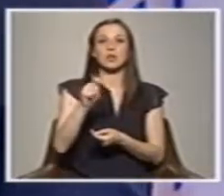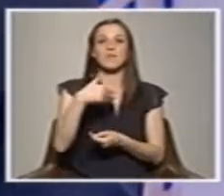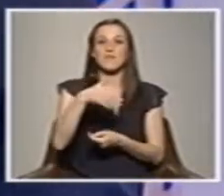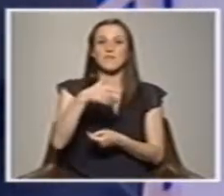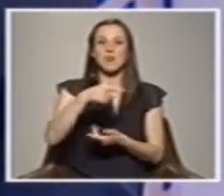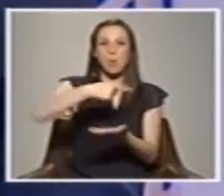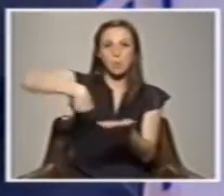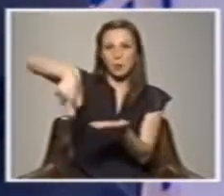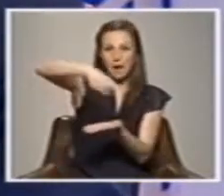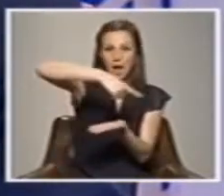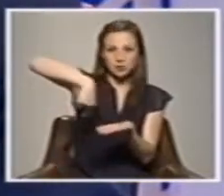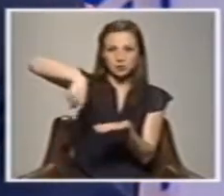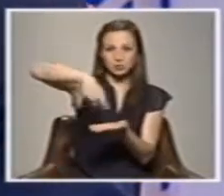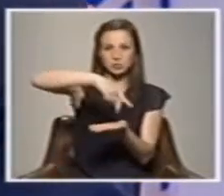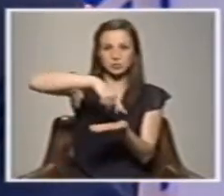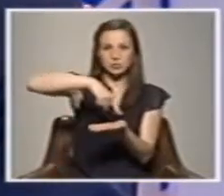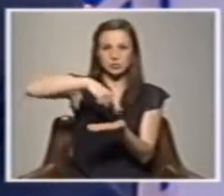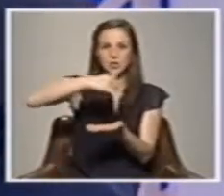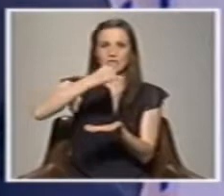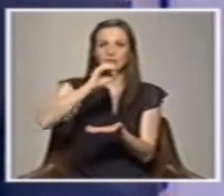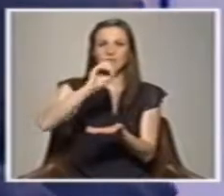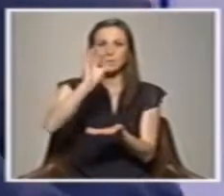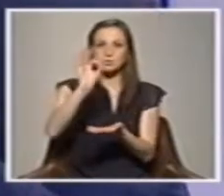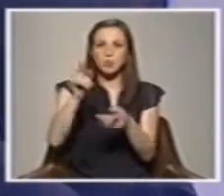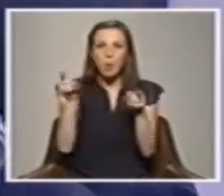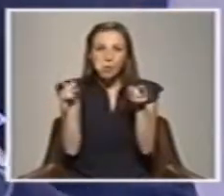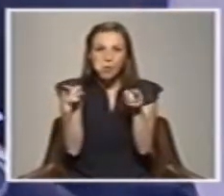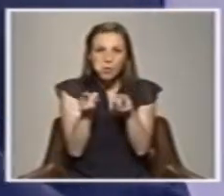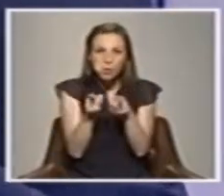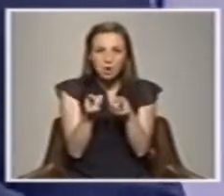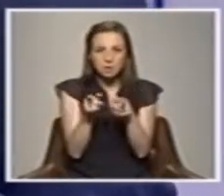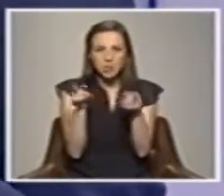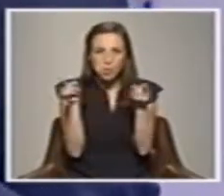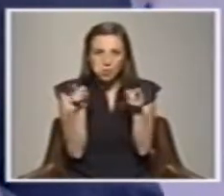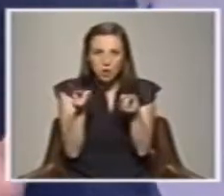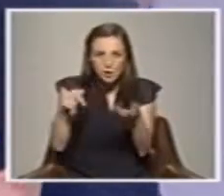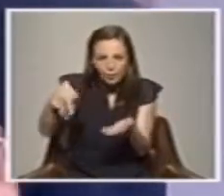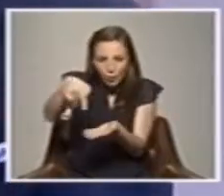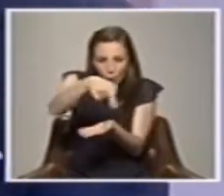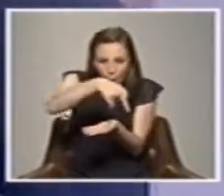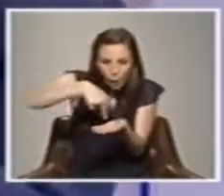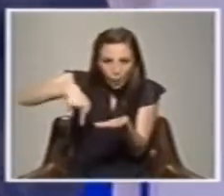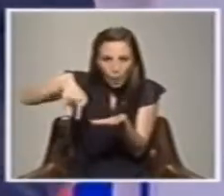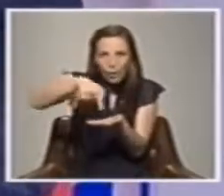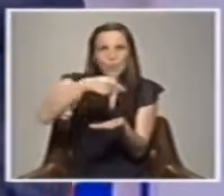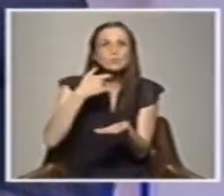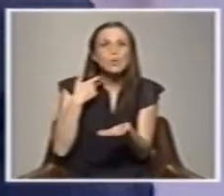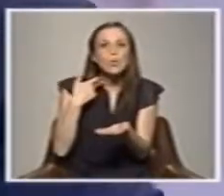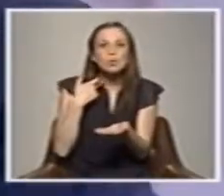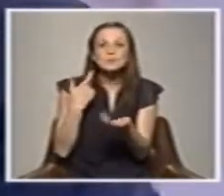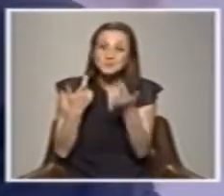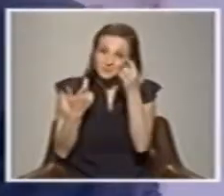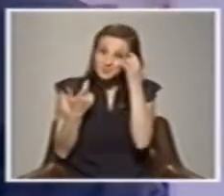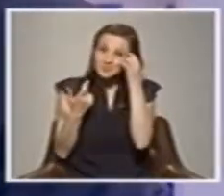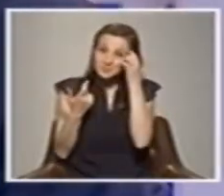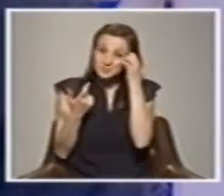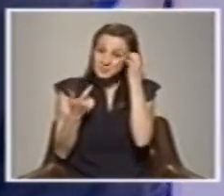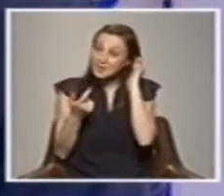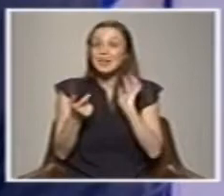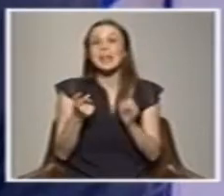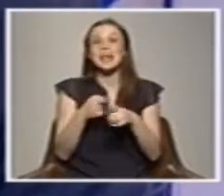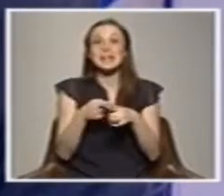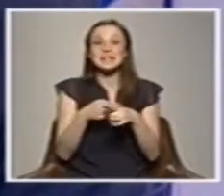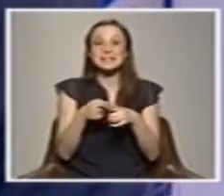pratos mais 20% mais pequenos. Estes pratos 20% mais pequenos alimentam uma tese que, em conjunto com a Lipor... Que é interessante, porque